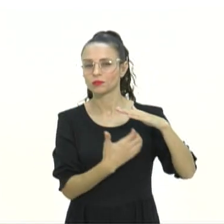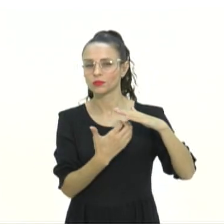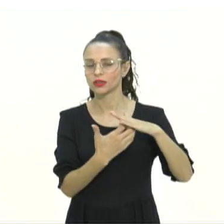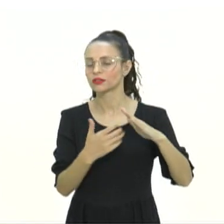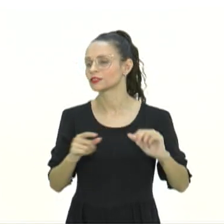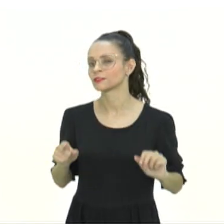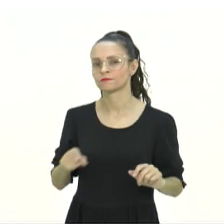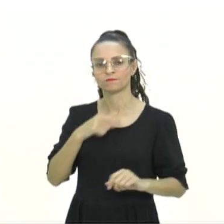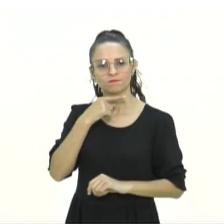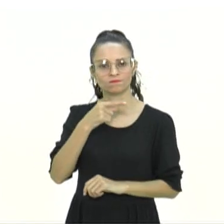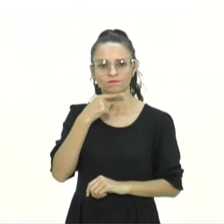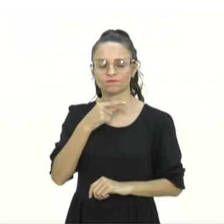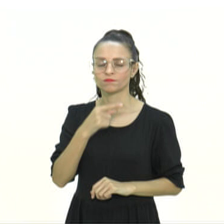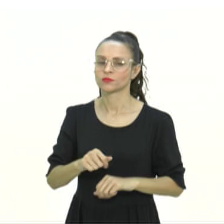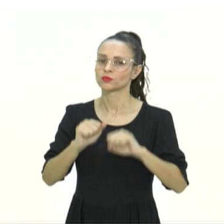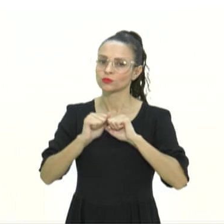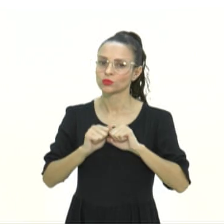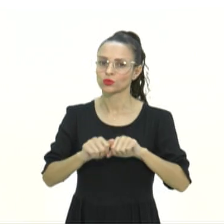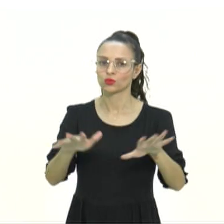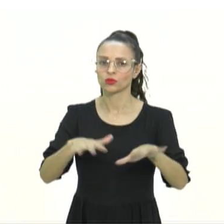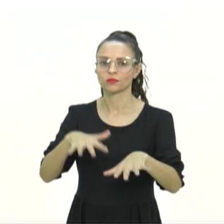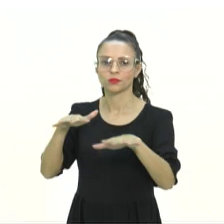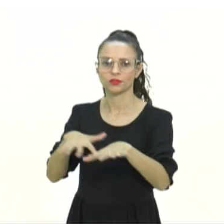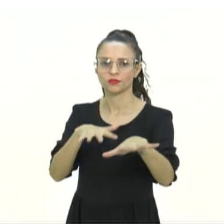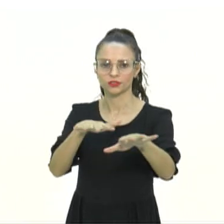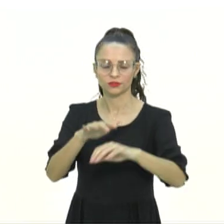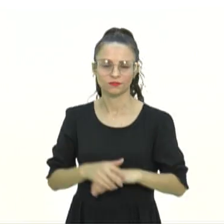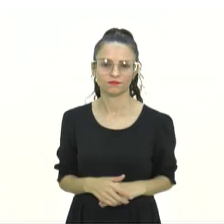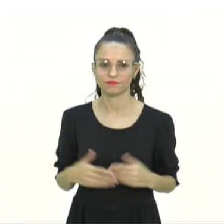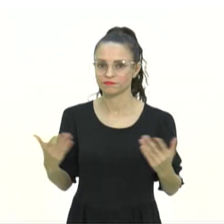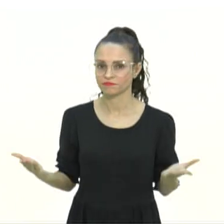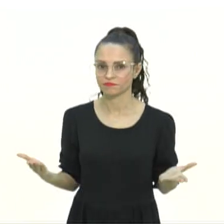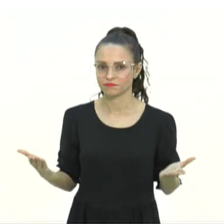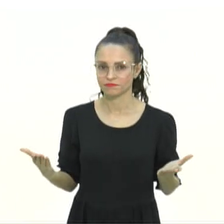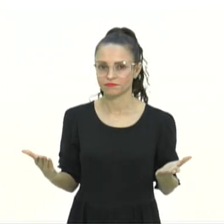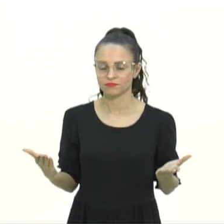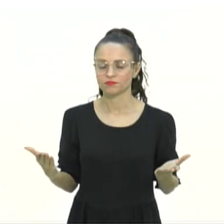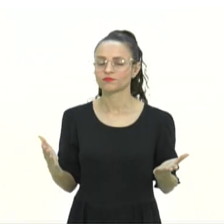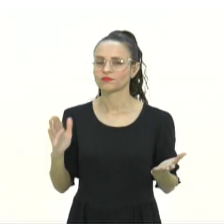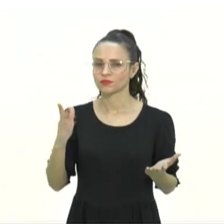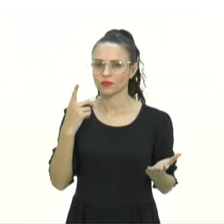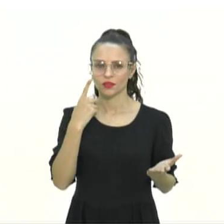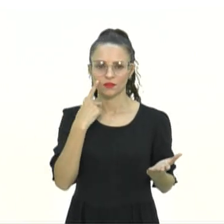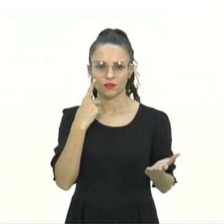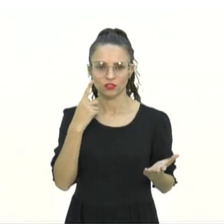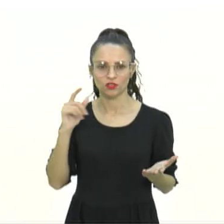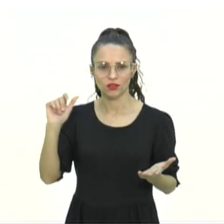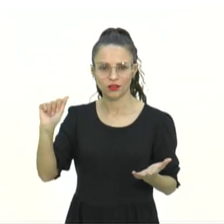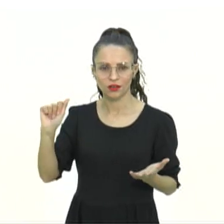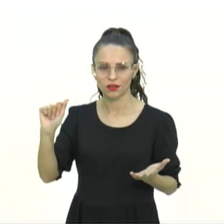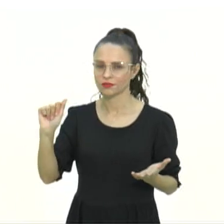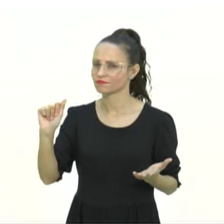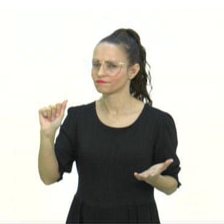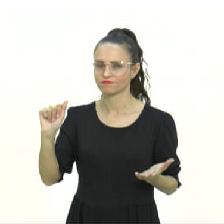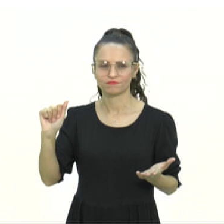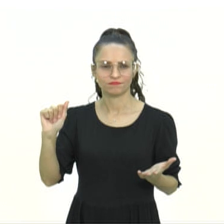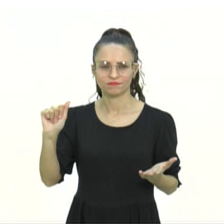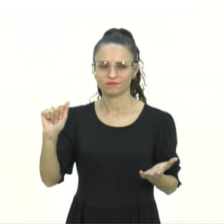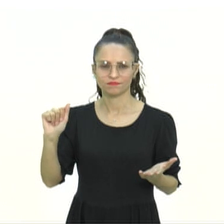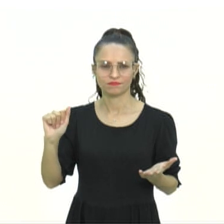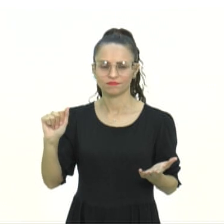que inviabilizou a ocorrência das manifestações simultâneas no país. Veja, a alternativa é